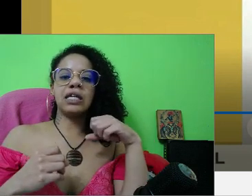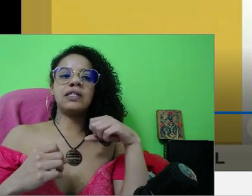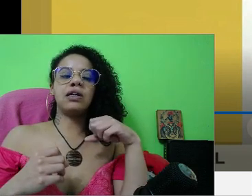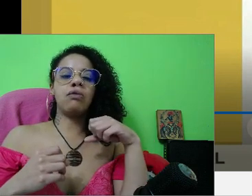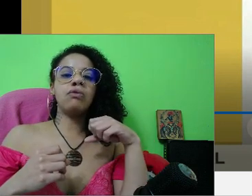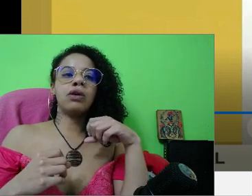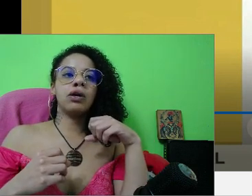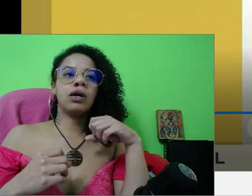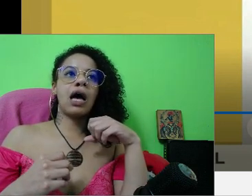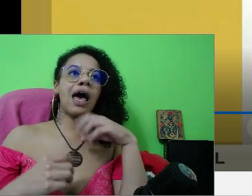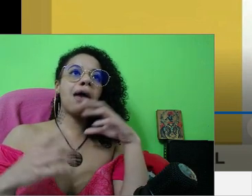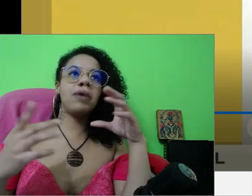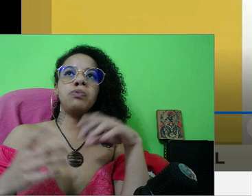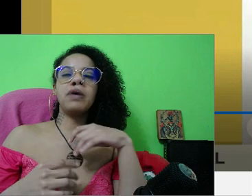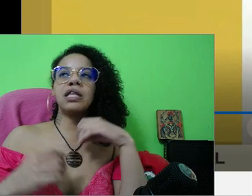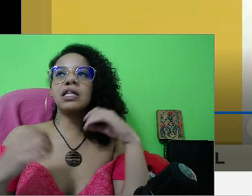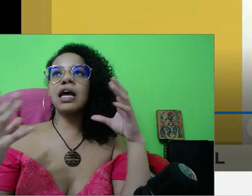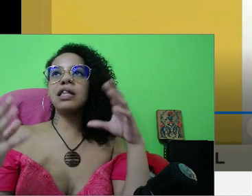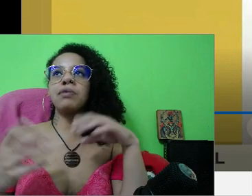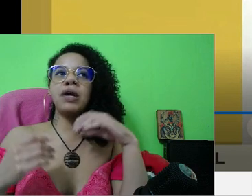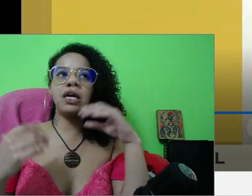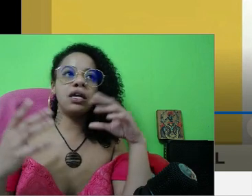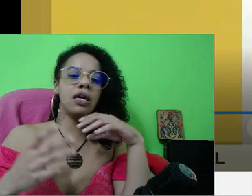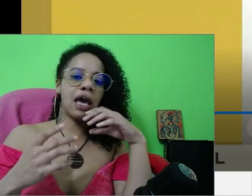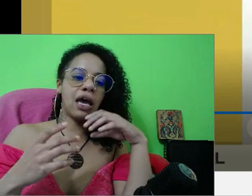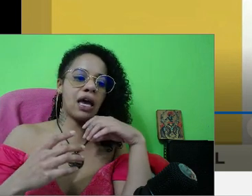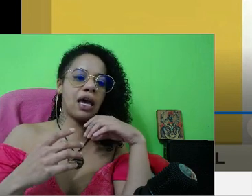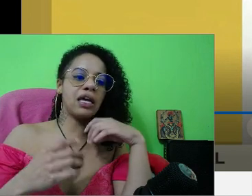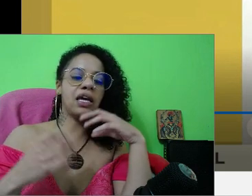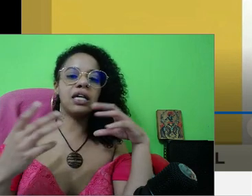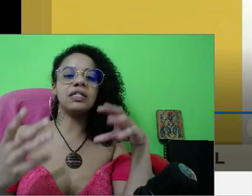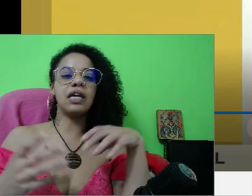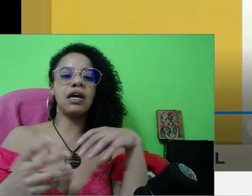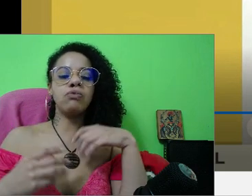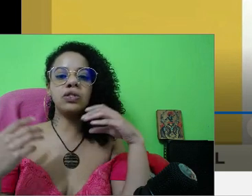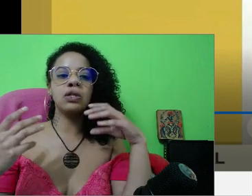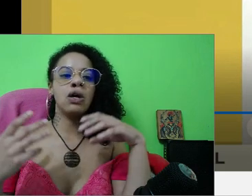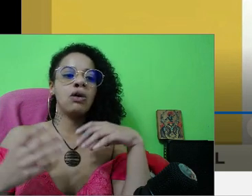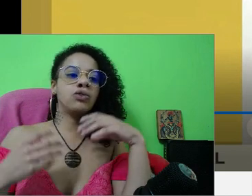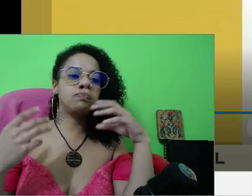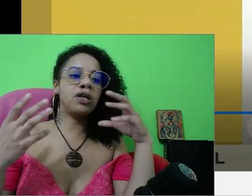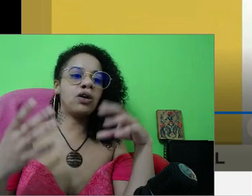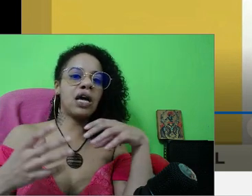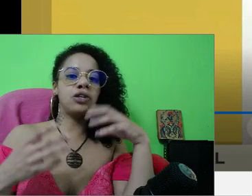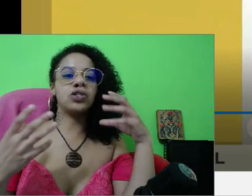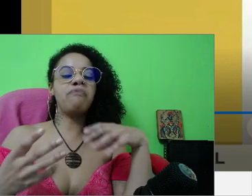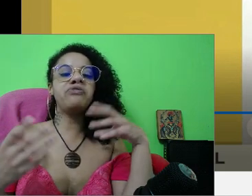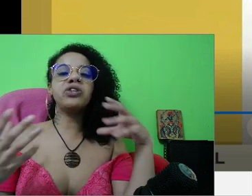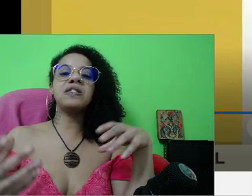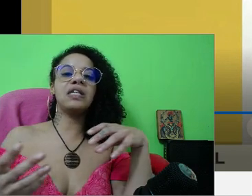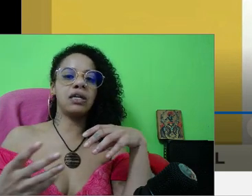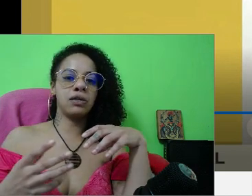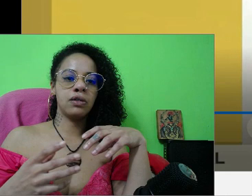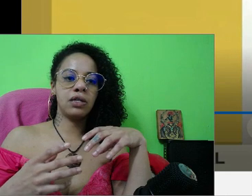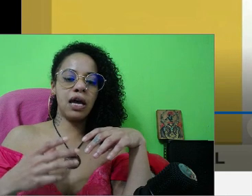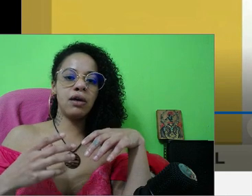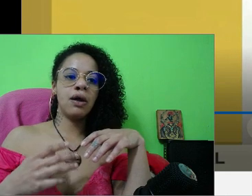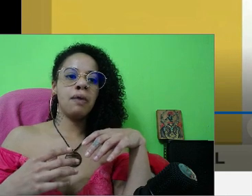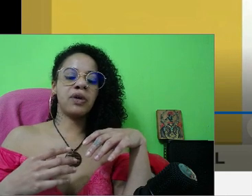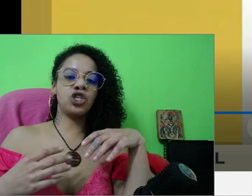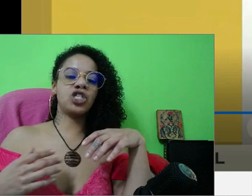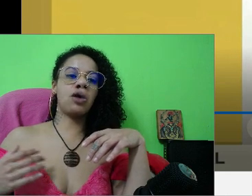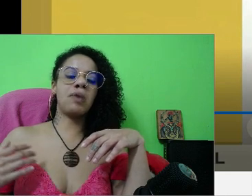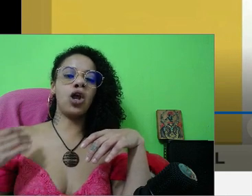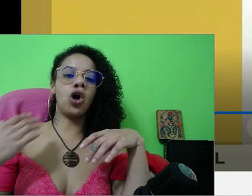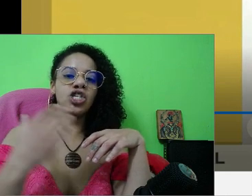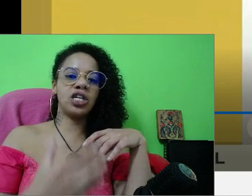acumulação Ah mas o PT também enriquecer os bilionários óbvio que sim né